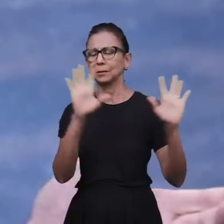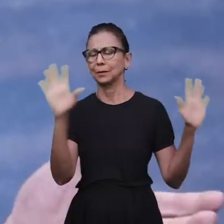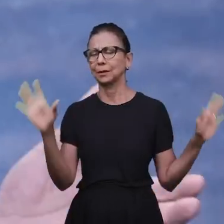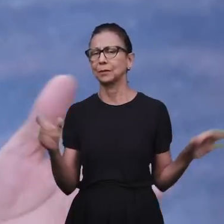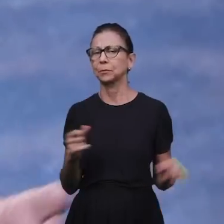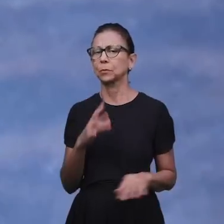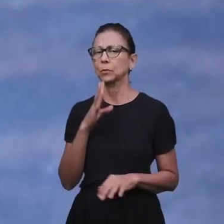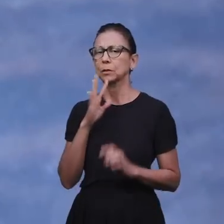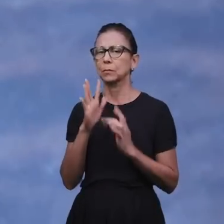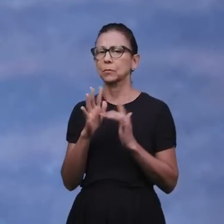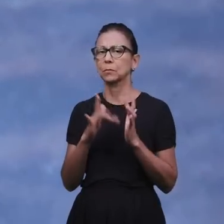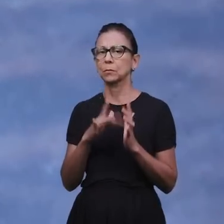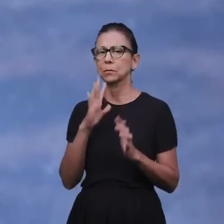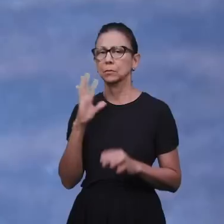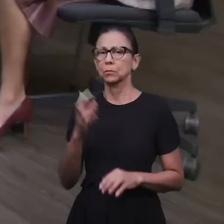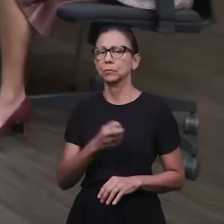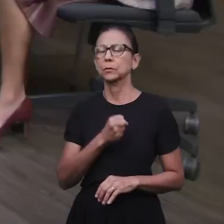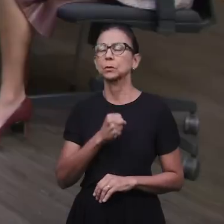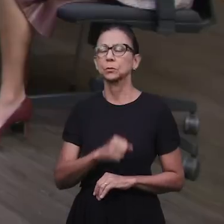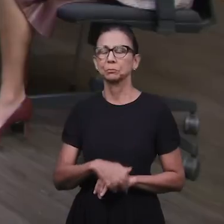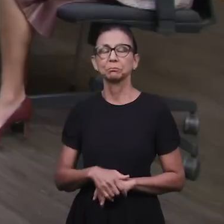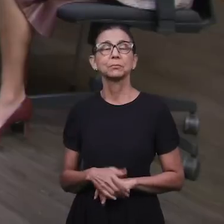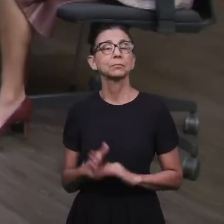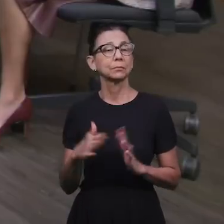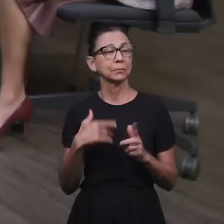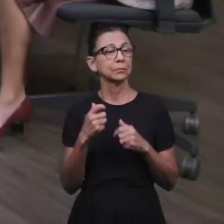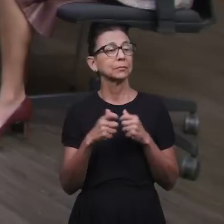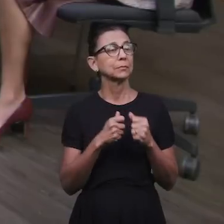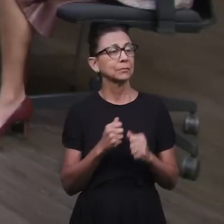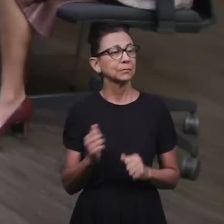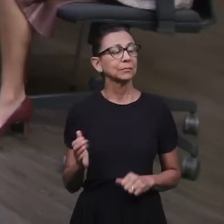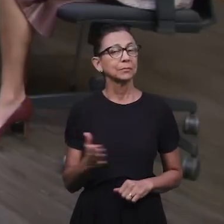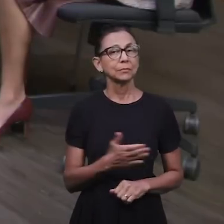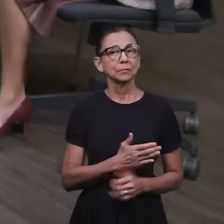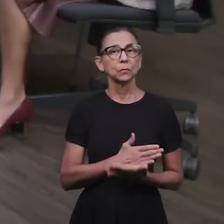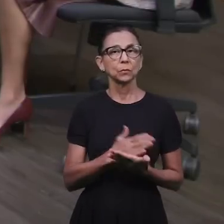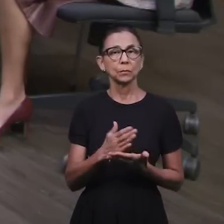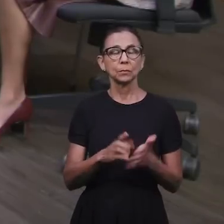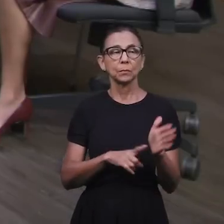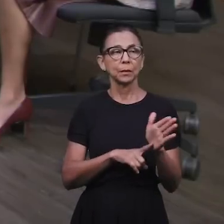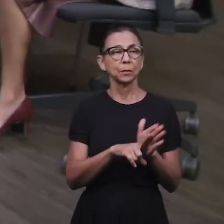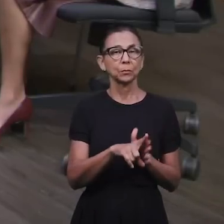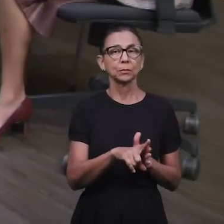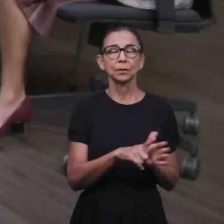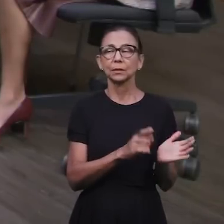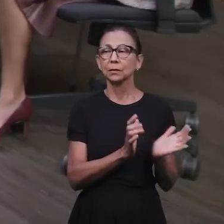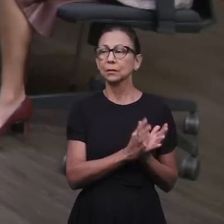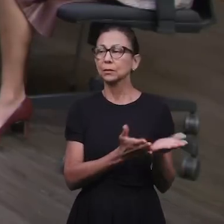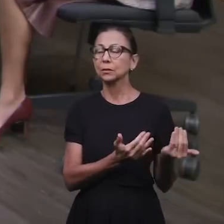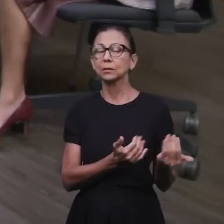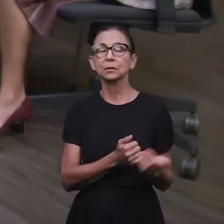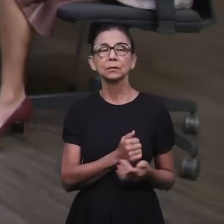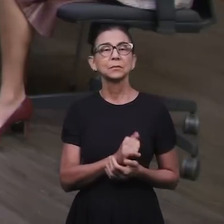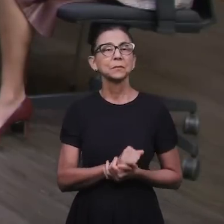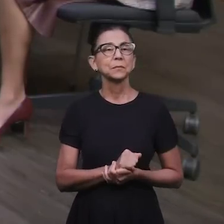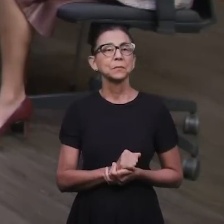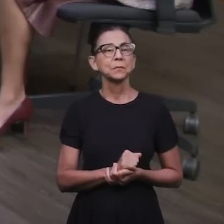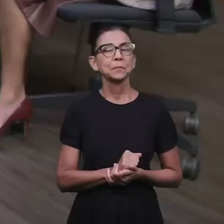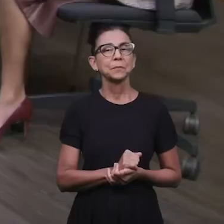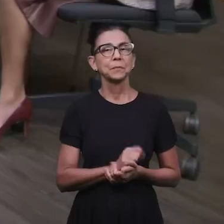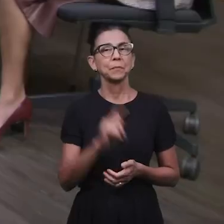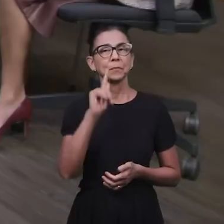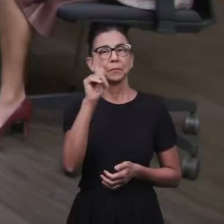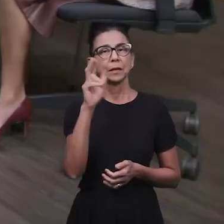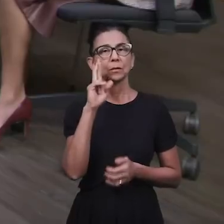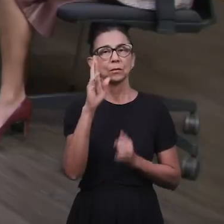livres porque conhecemos o nosso Salvador. Glória a Jesus. Aleluia. Então vamos começar as perguntas com os jovens. Está contigo, Rebeca.